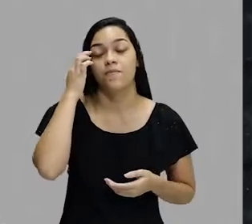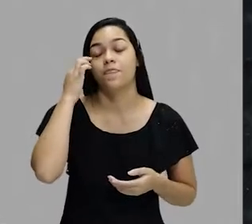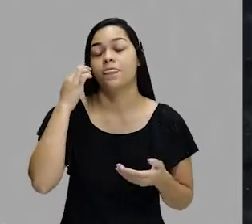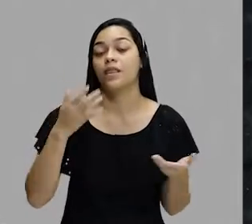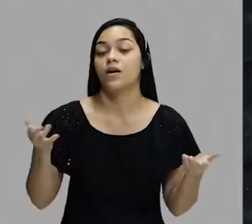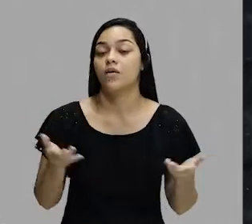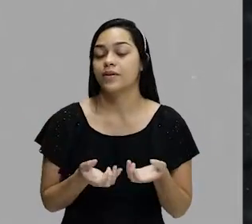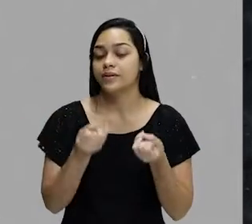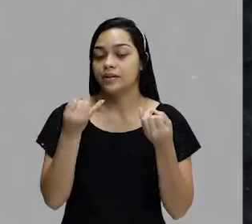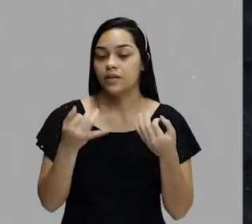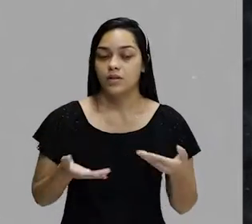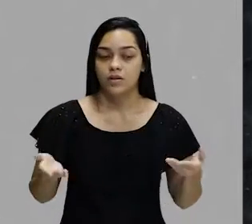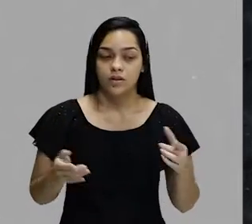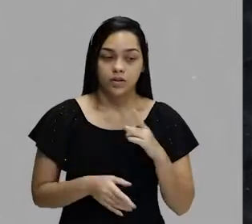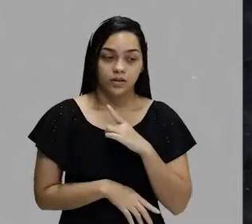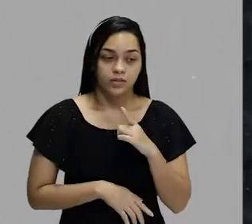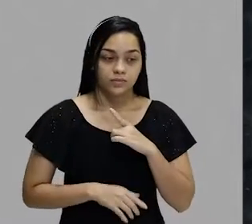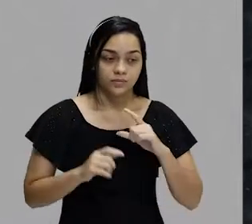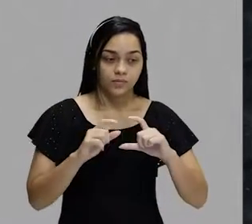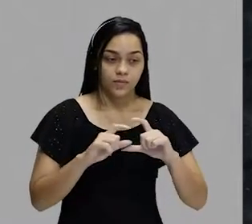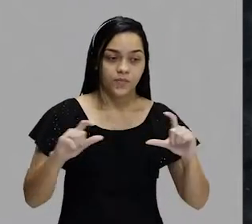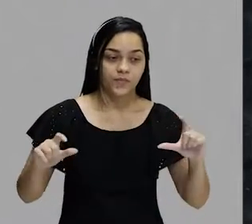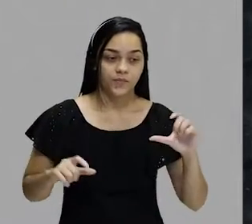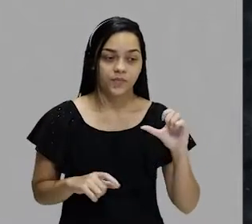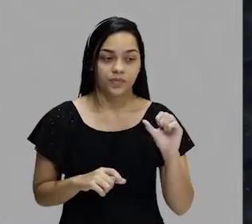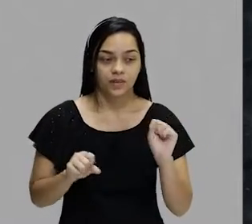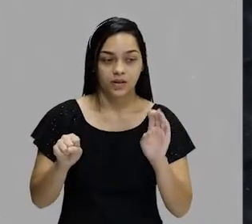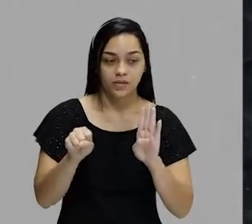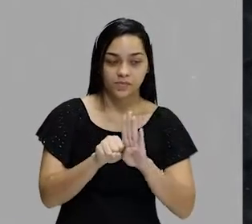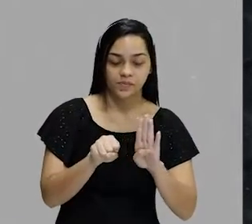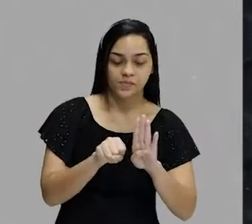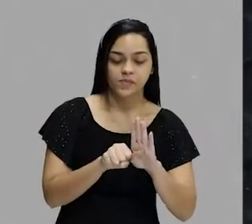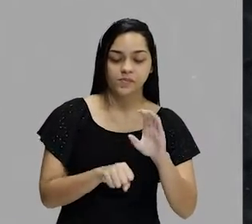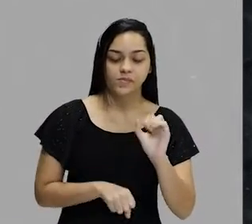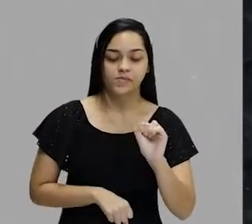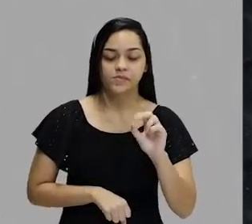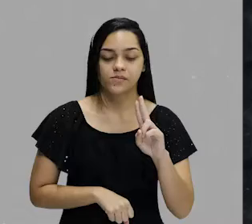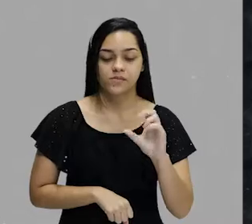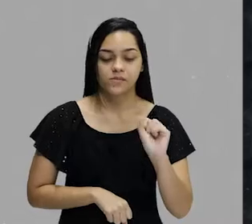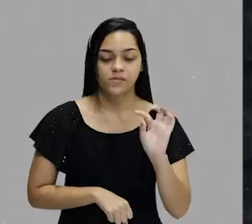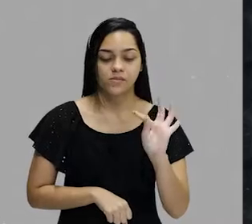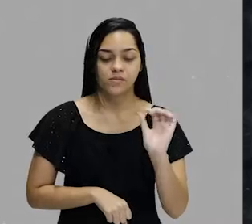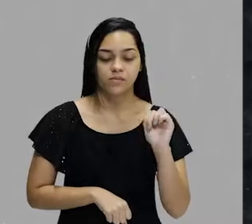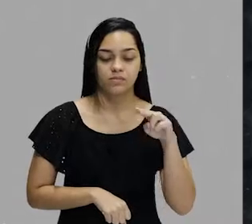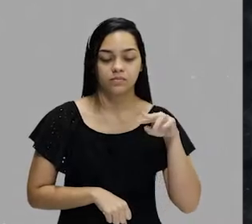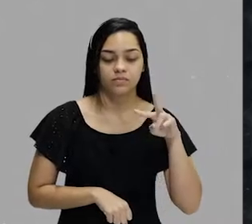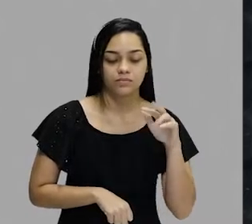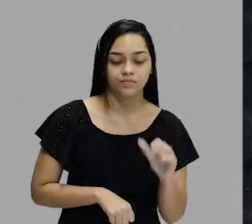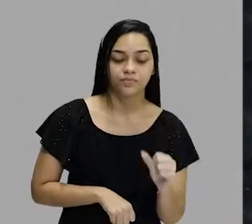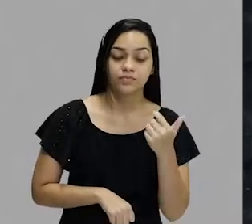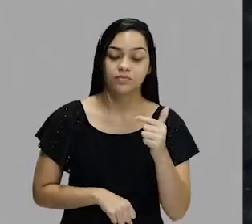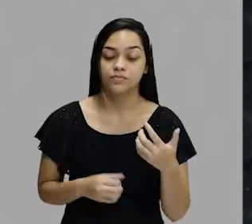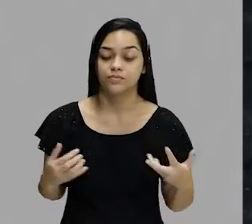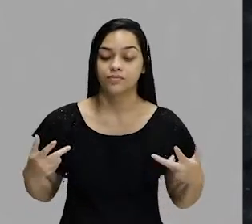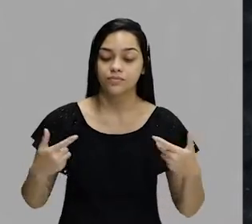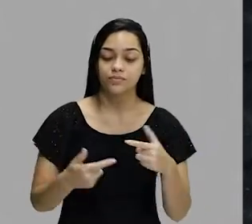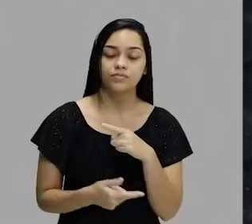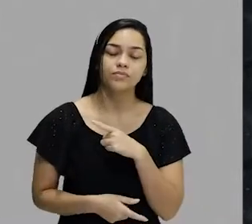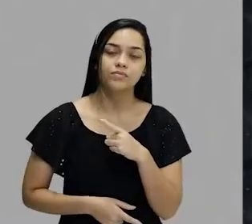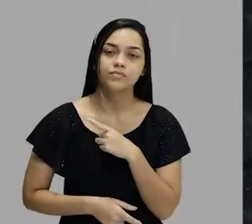falar hoje de orações substantivas. Gente, se o aluno não tiver habilidade